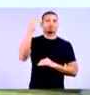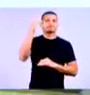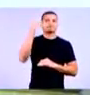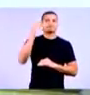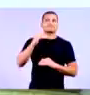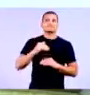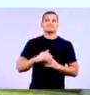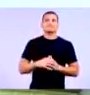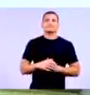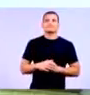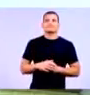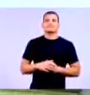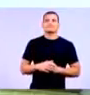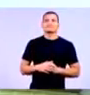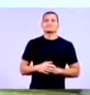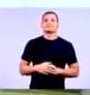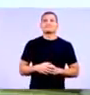ser...